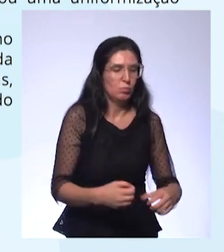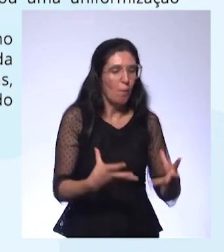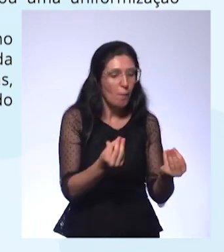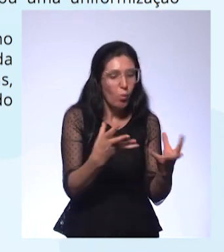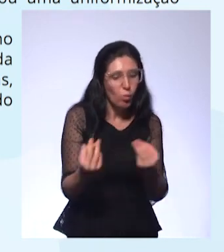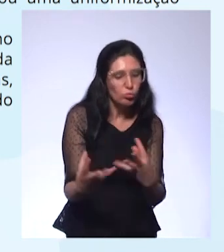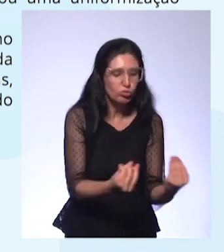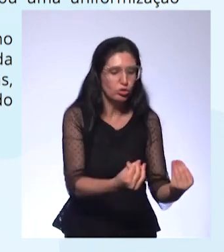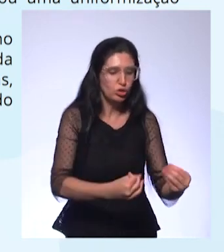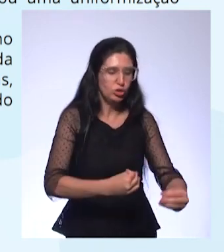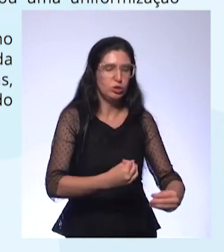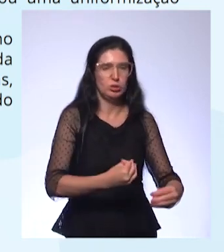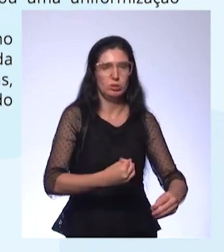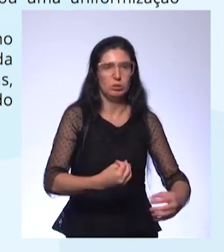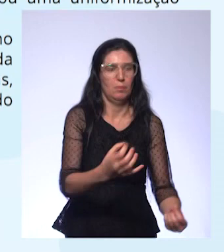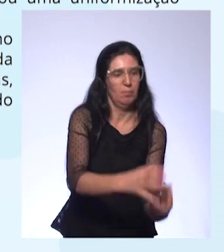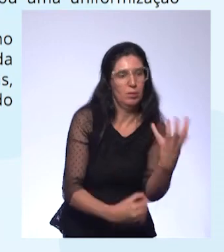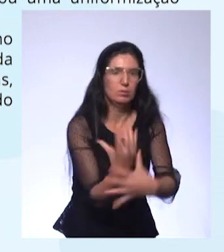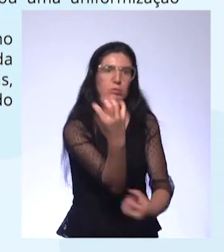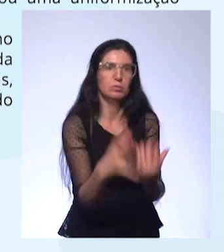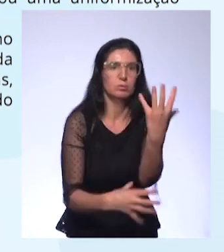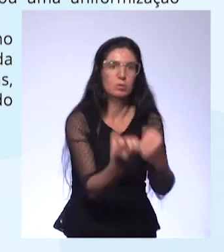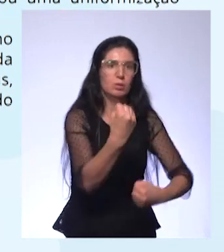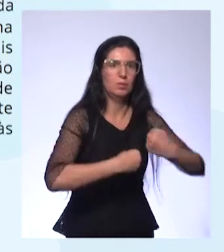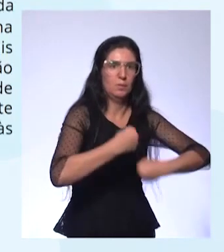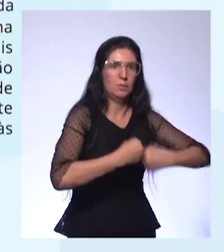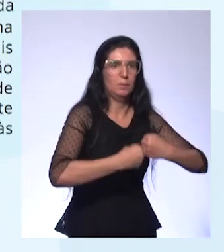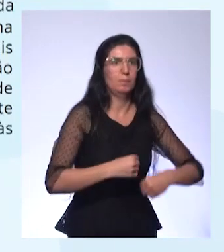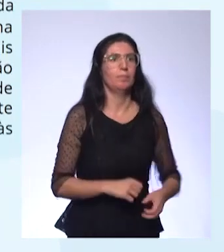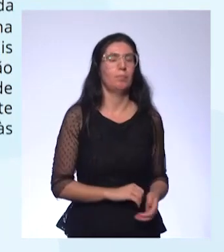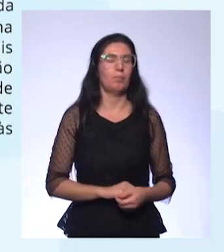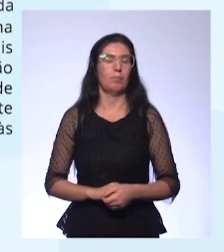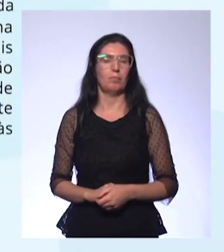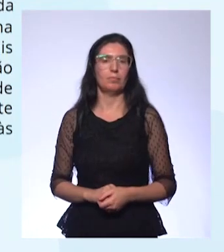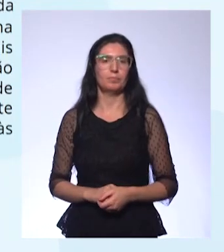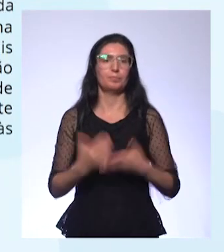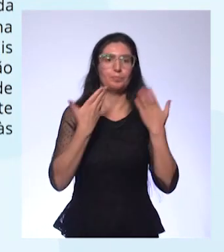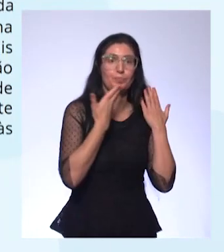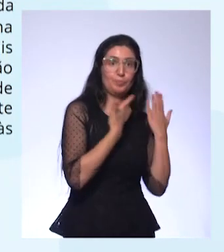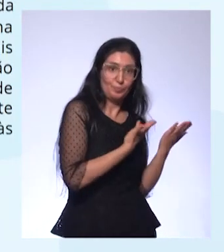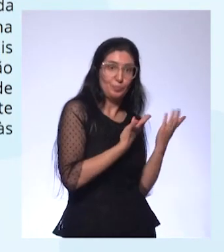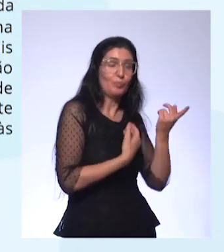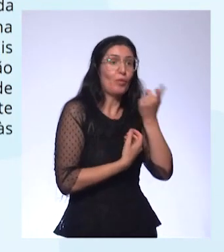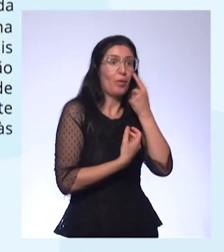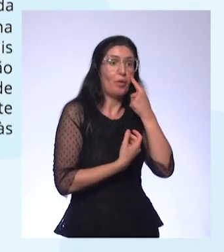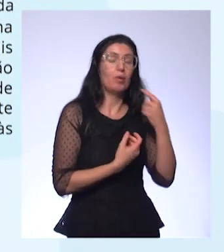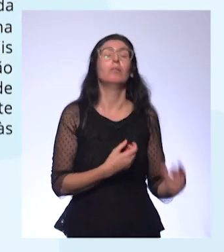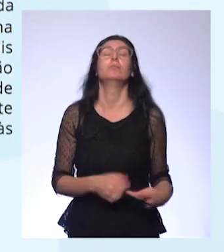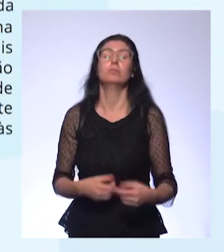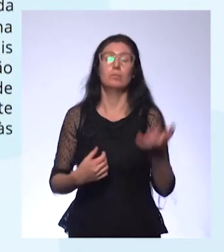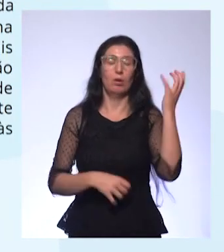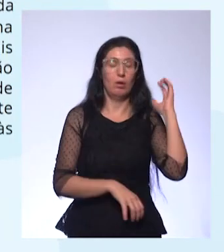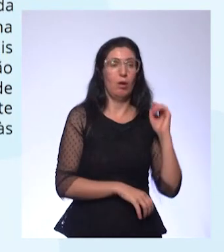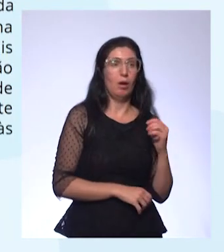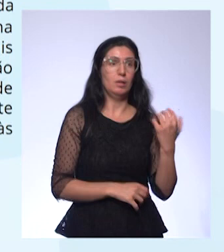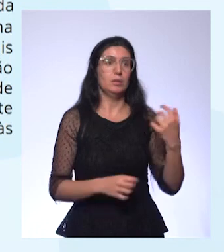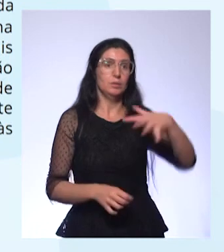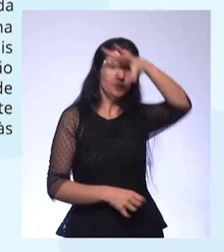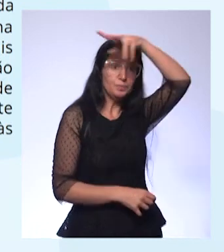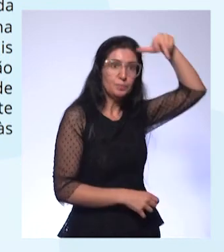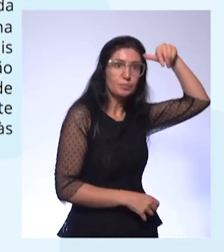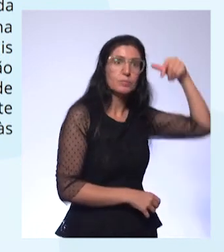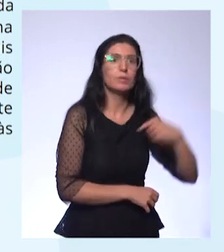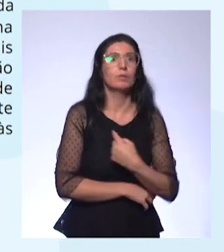último aí que a gente vai ver aí, que é o menorzinho de todos, é o Pantanal, né, com um pouco mais de 150.000 quilômetros